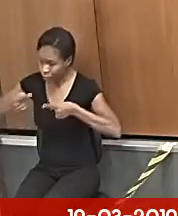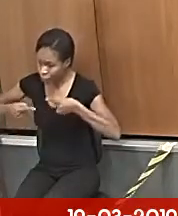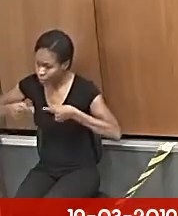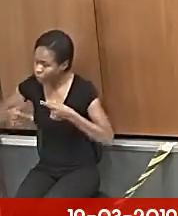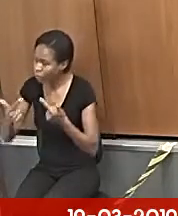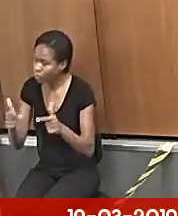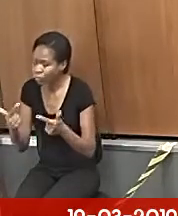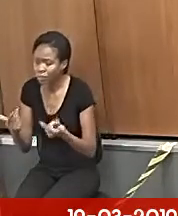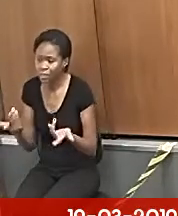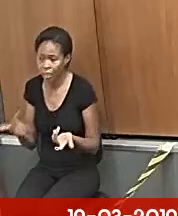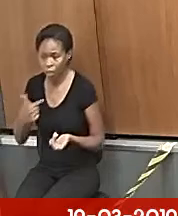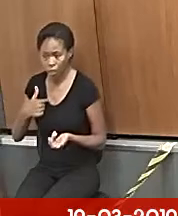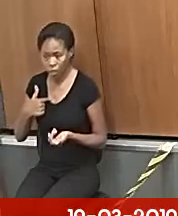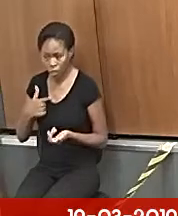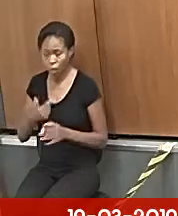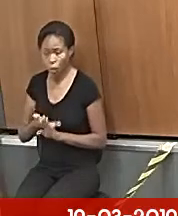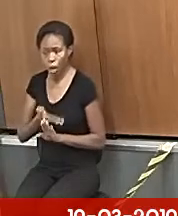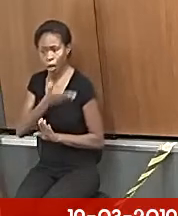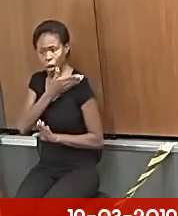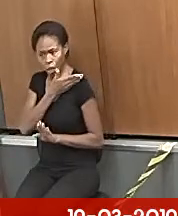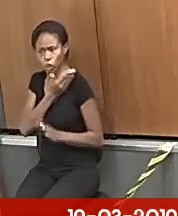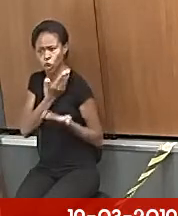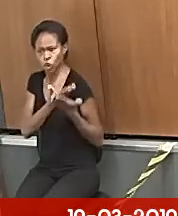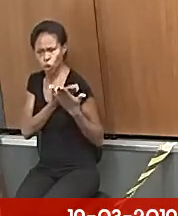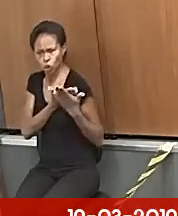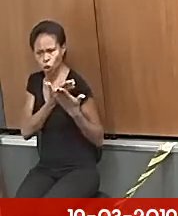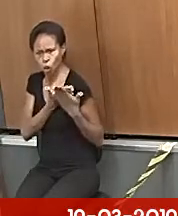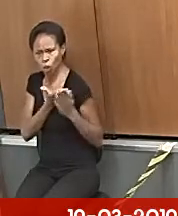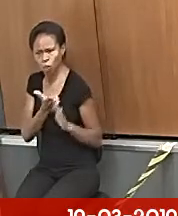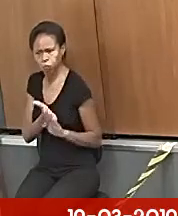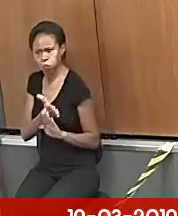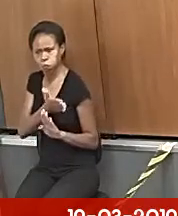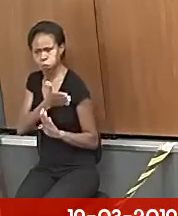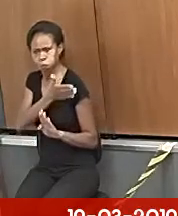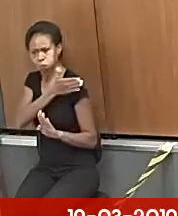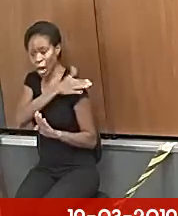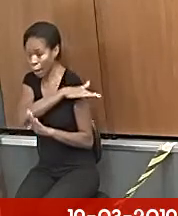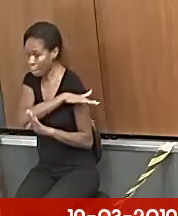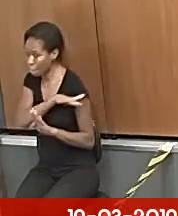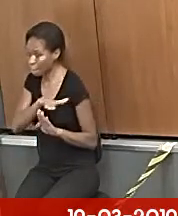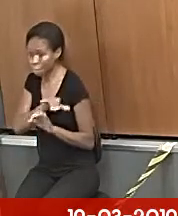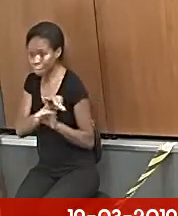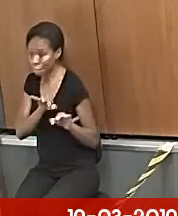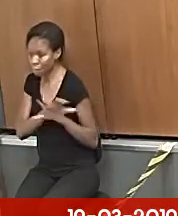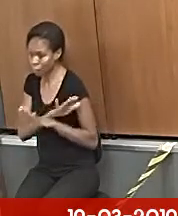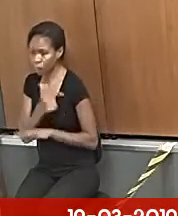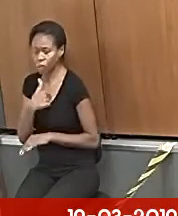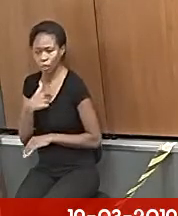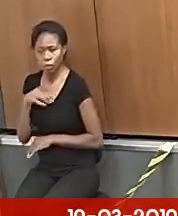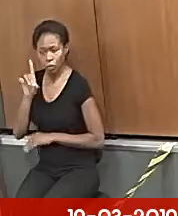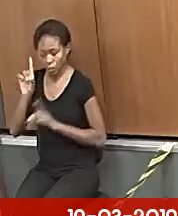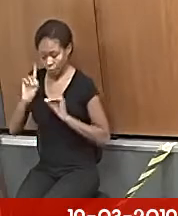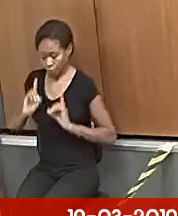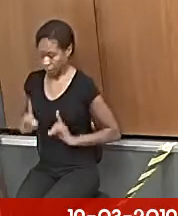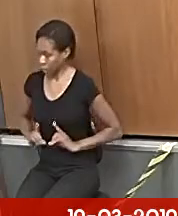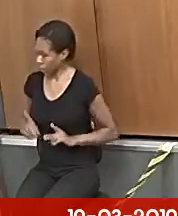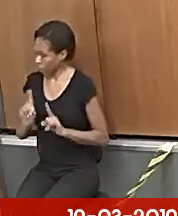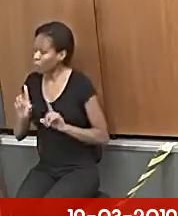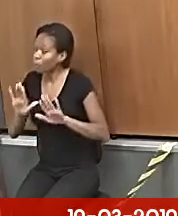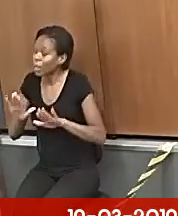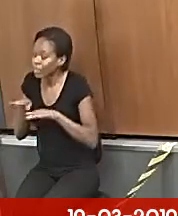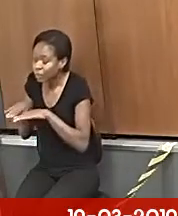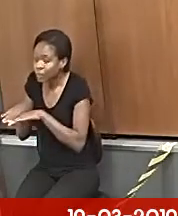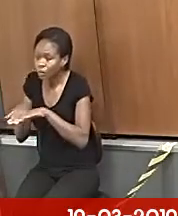fase da vida escolar já passou né é eu não tenho a deficiência mas eu sou igual eles mesmo que nos